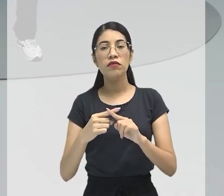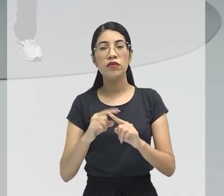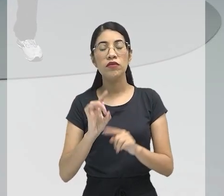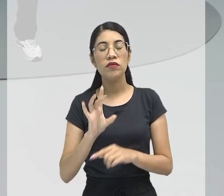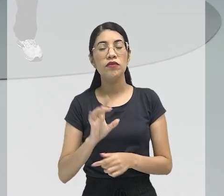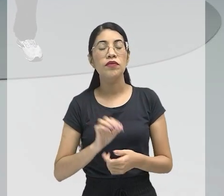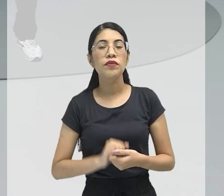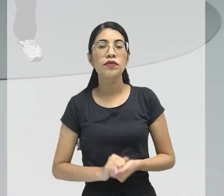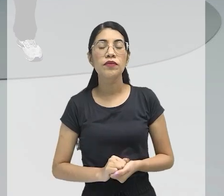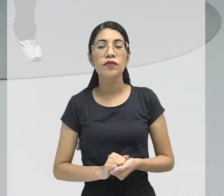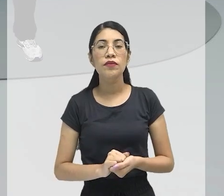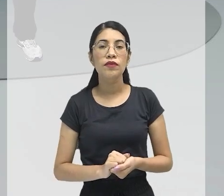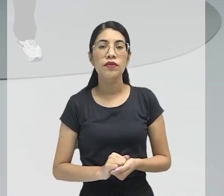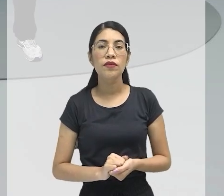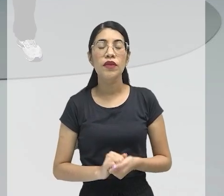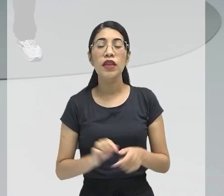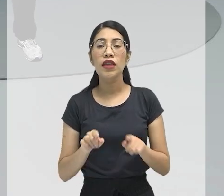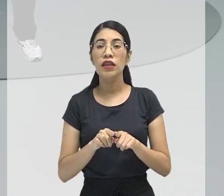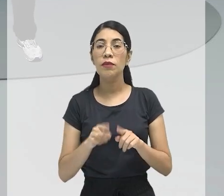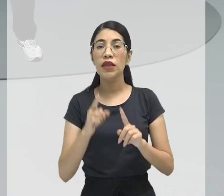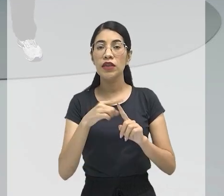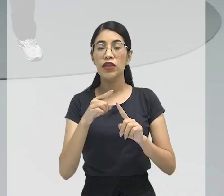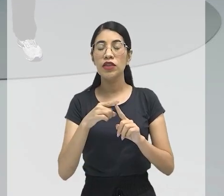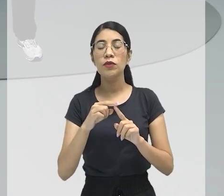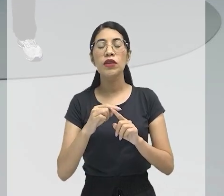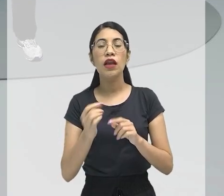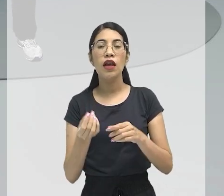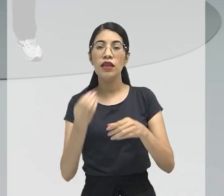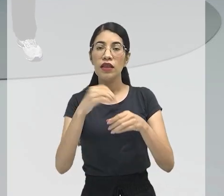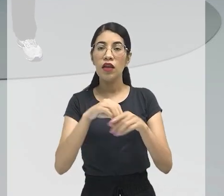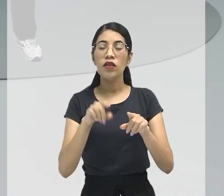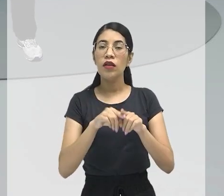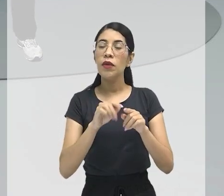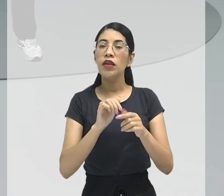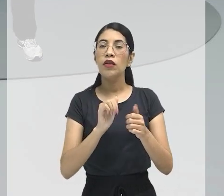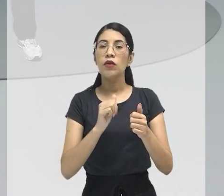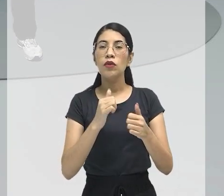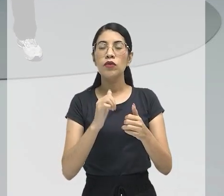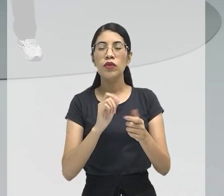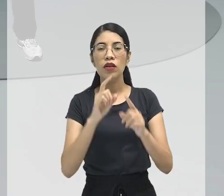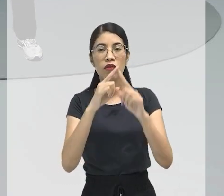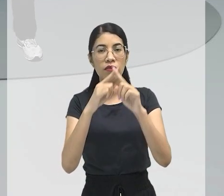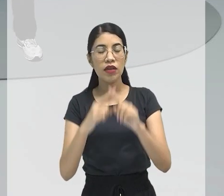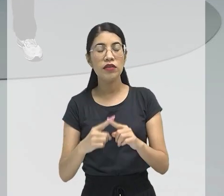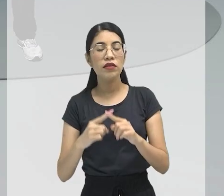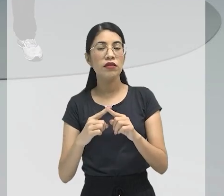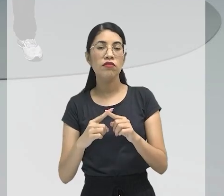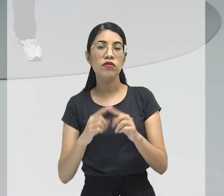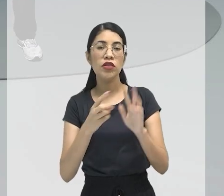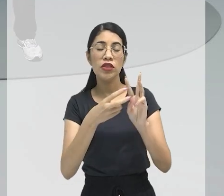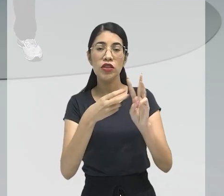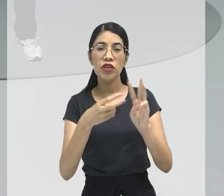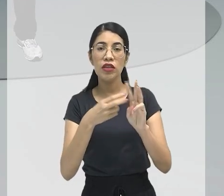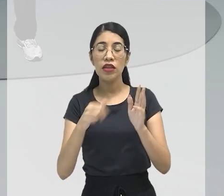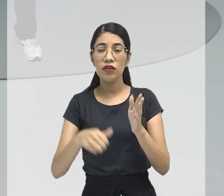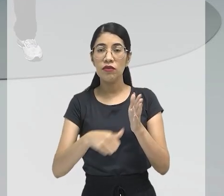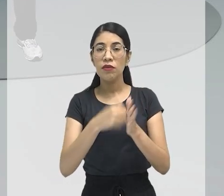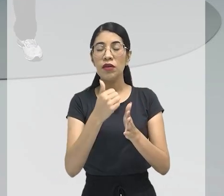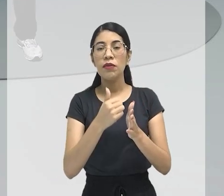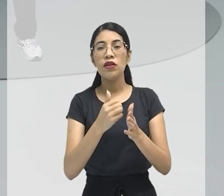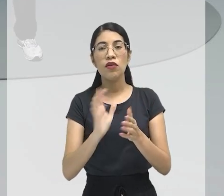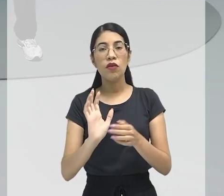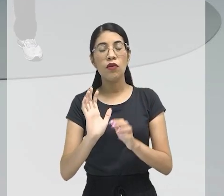tá bom? E o Uca-Uca está inserido nos Jogos Indígenas desde a primeira edição. Quando começaram a ter os